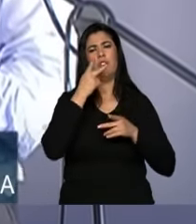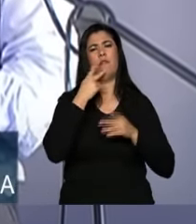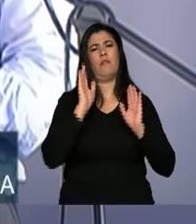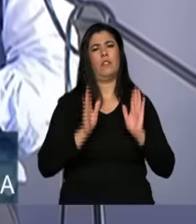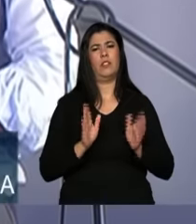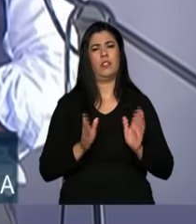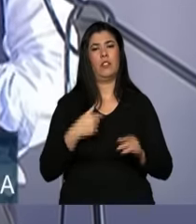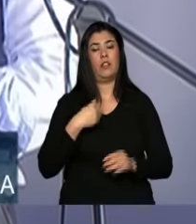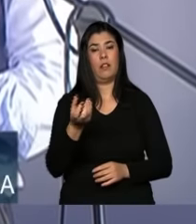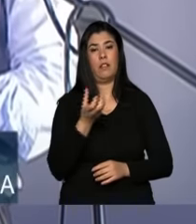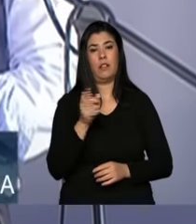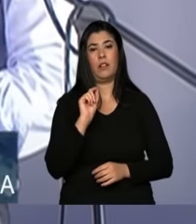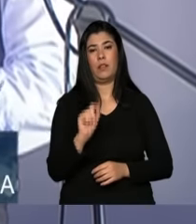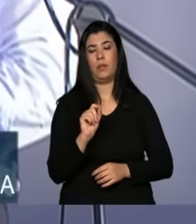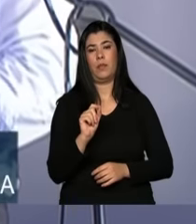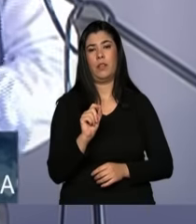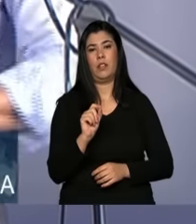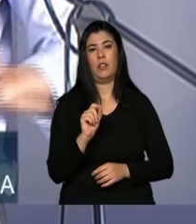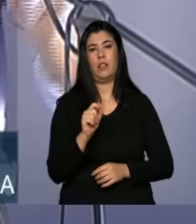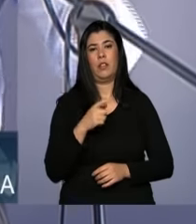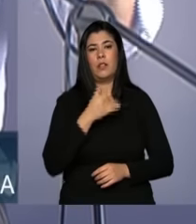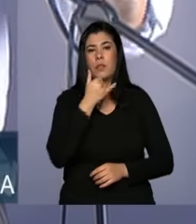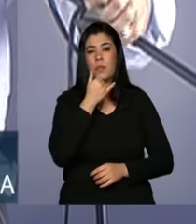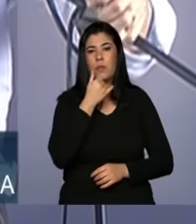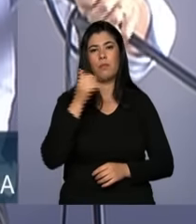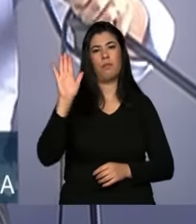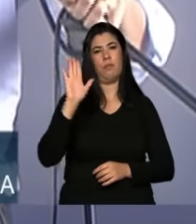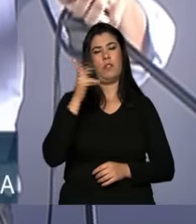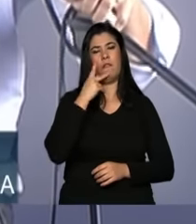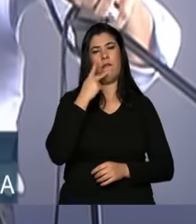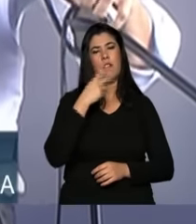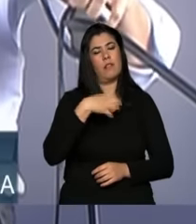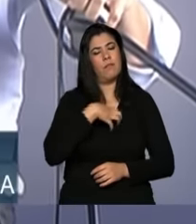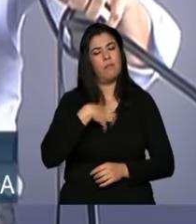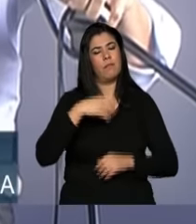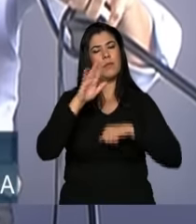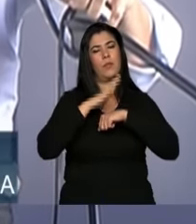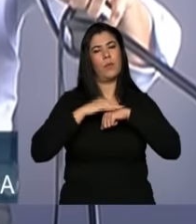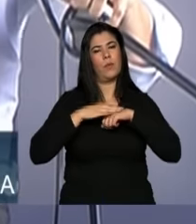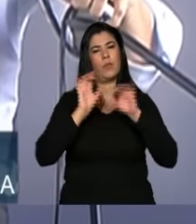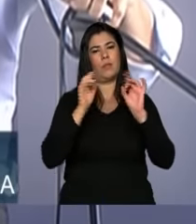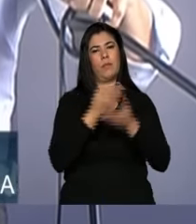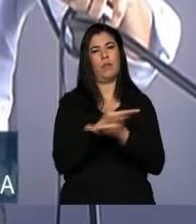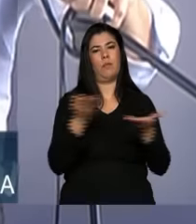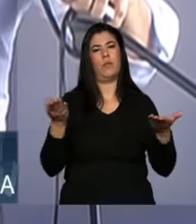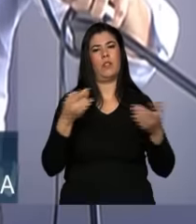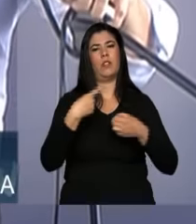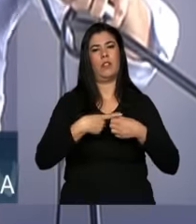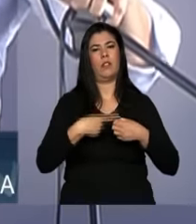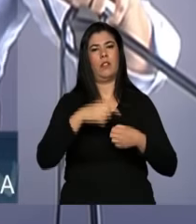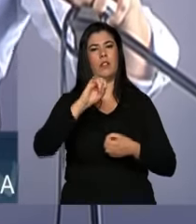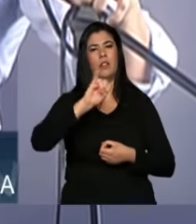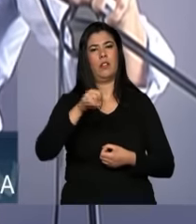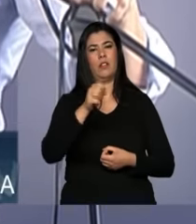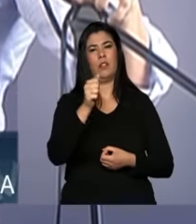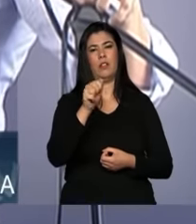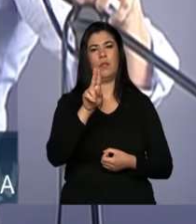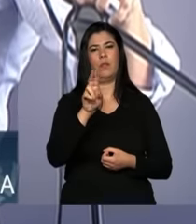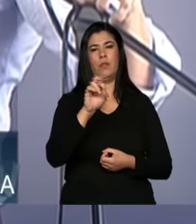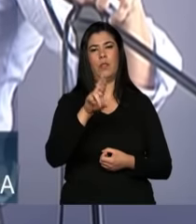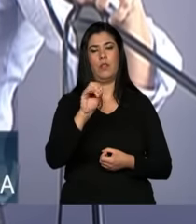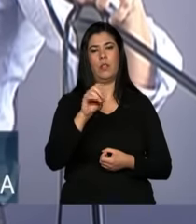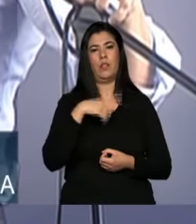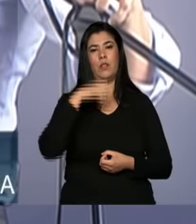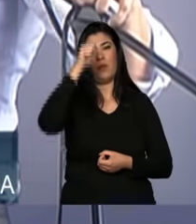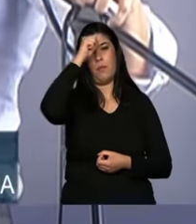bastante. Eu quero me despedir de vocês, falando do carinho com o Juazeiro. E o prefeito tinha estado comigo